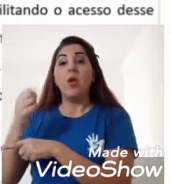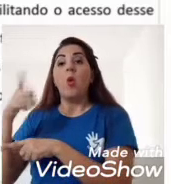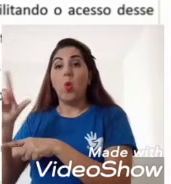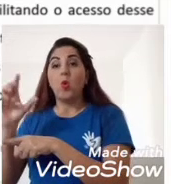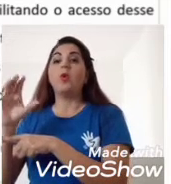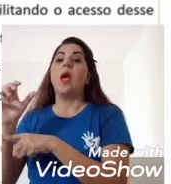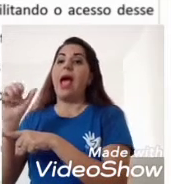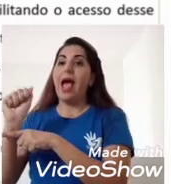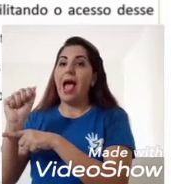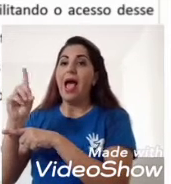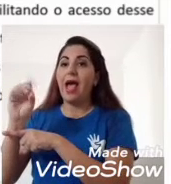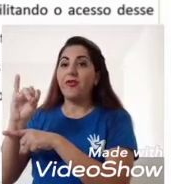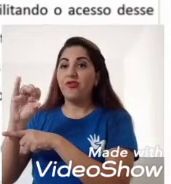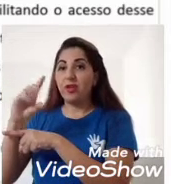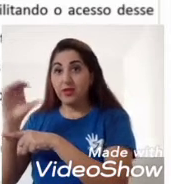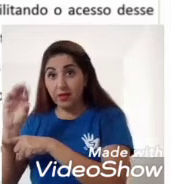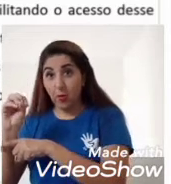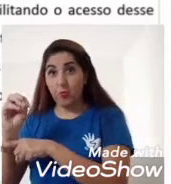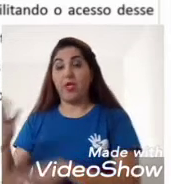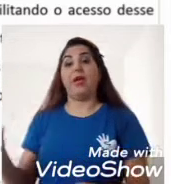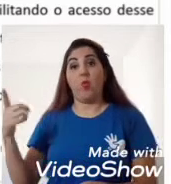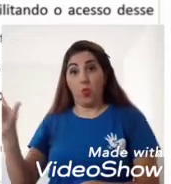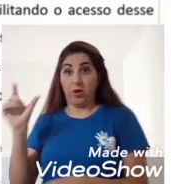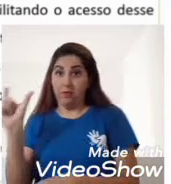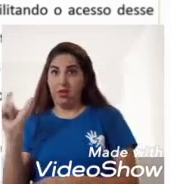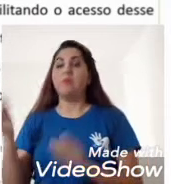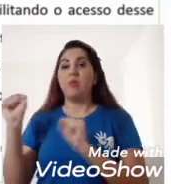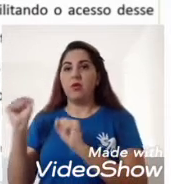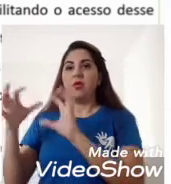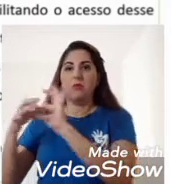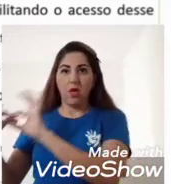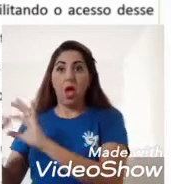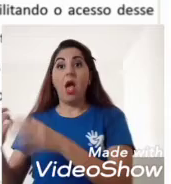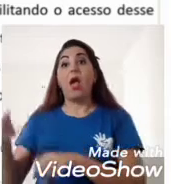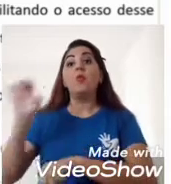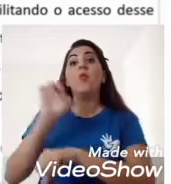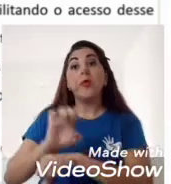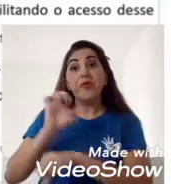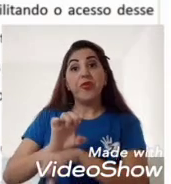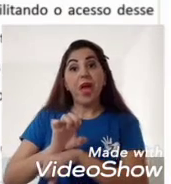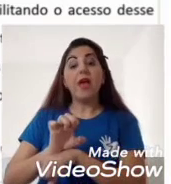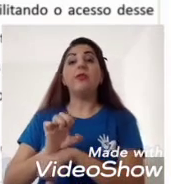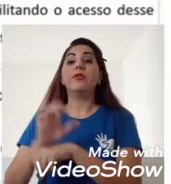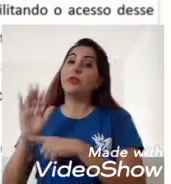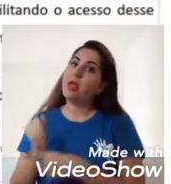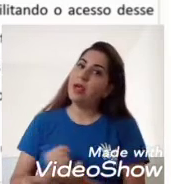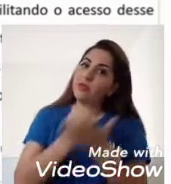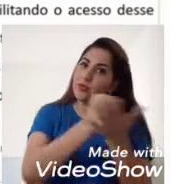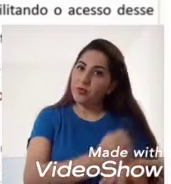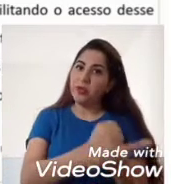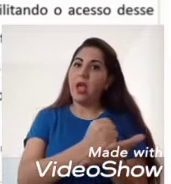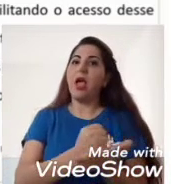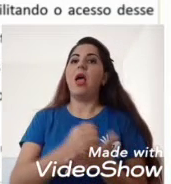divulgar propagandas institucionais ratificando a importância do respeito aos deficientes auditivos,